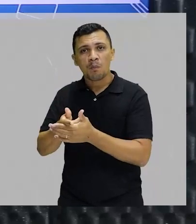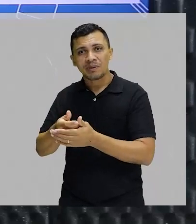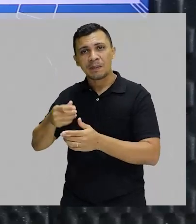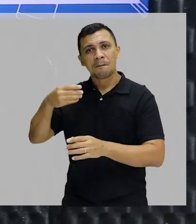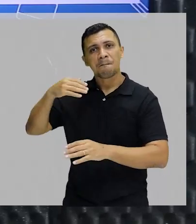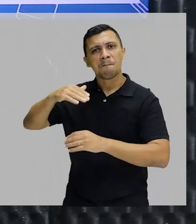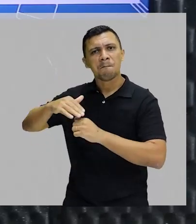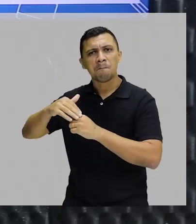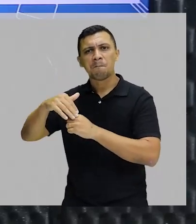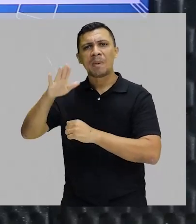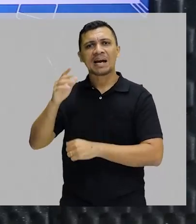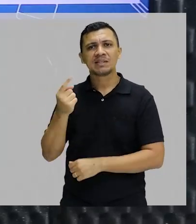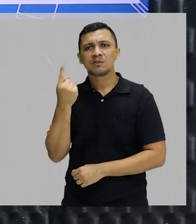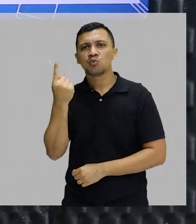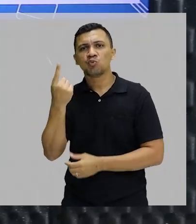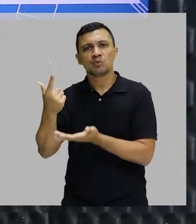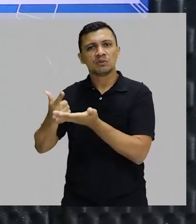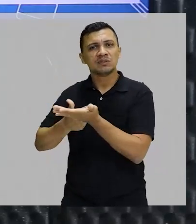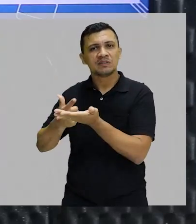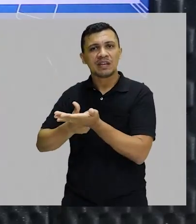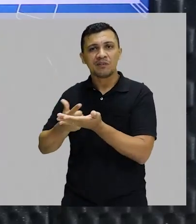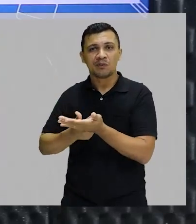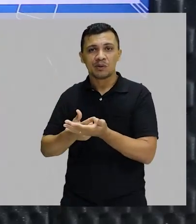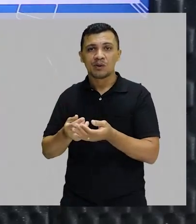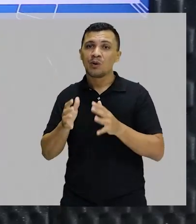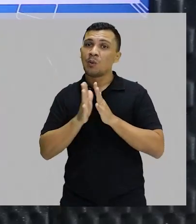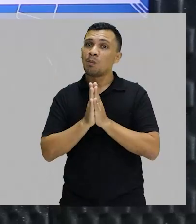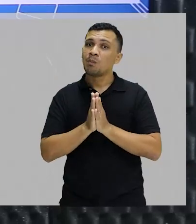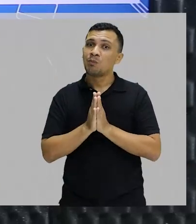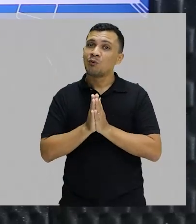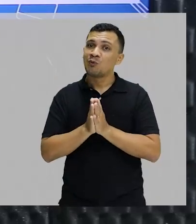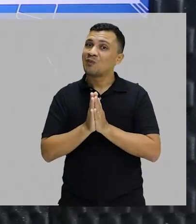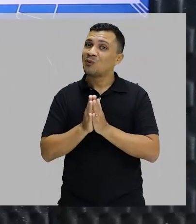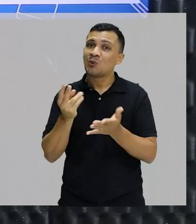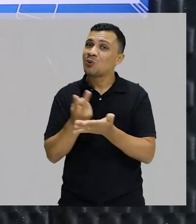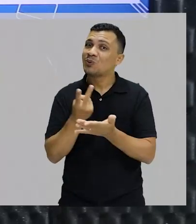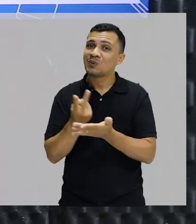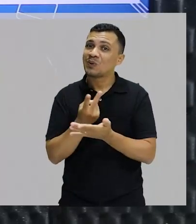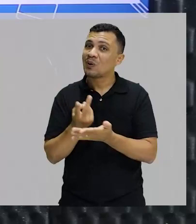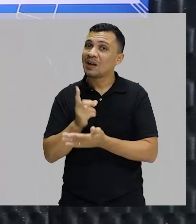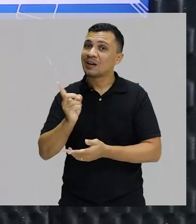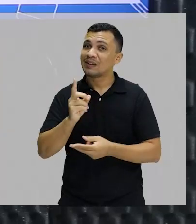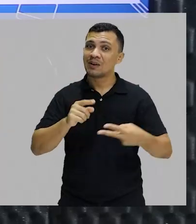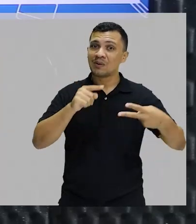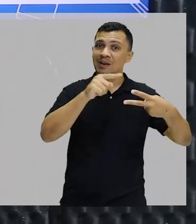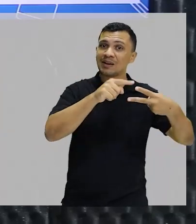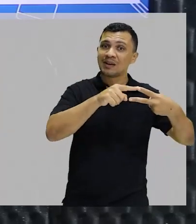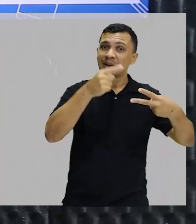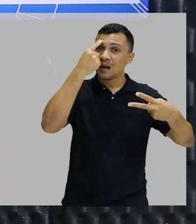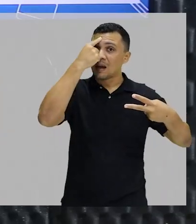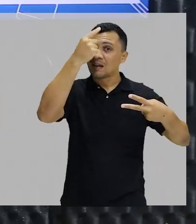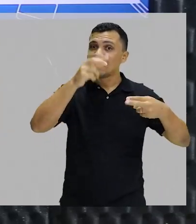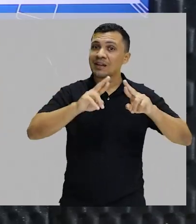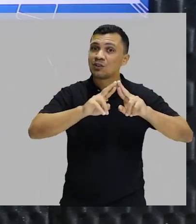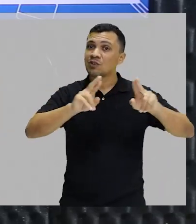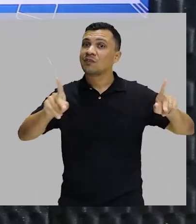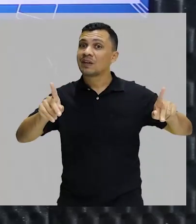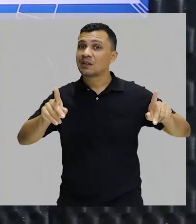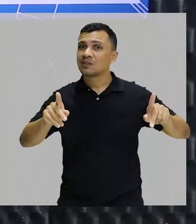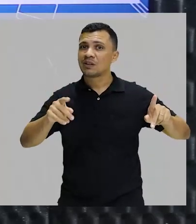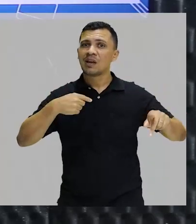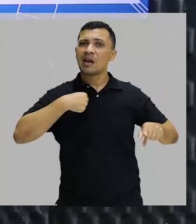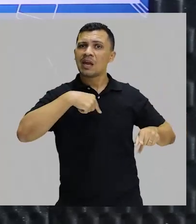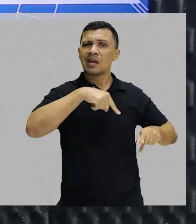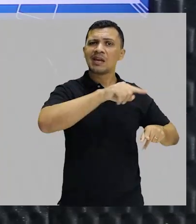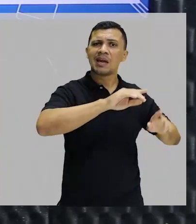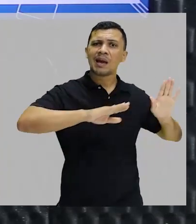de quantidade. Então, não erre mais, turma. Mas, dá uma ideia de oposição. Iria à praia, mas